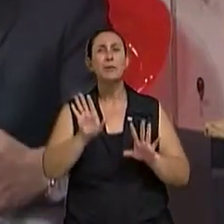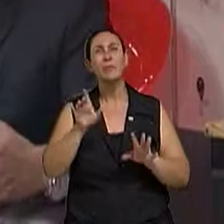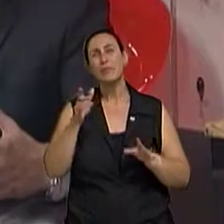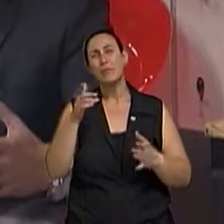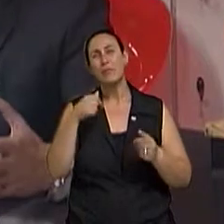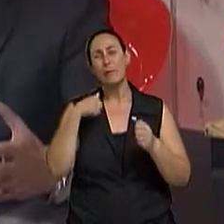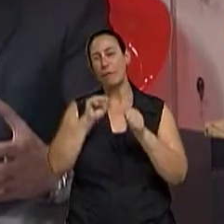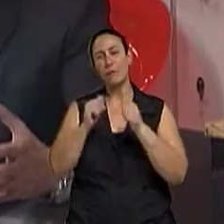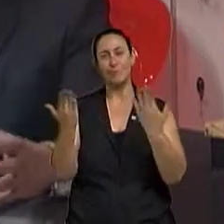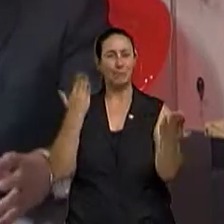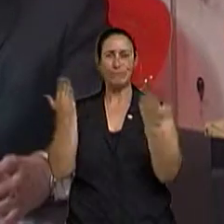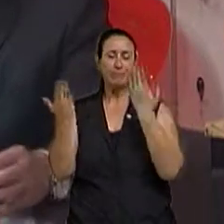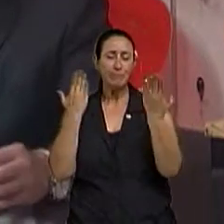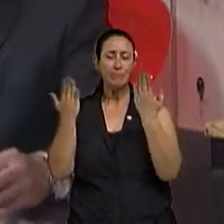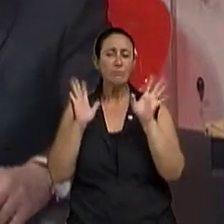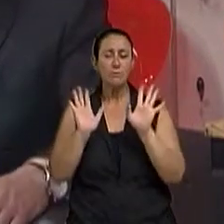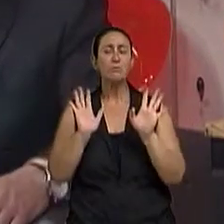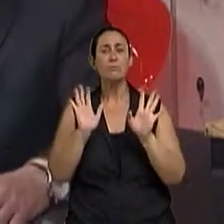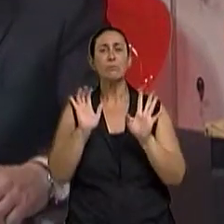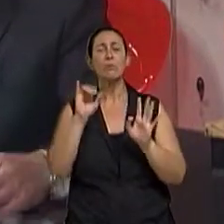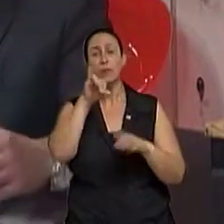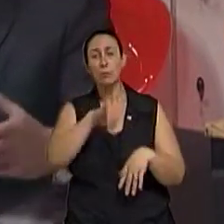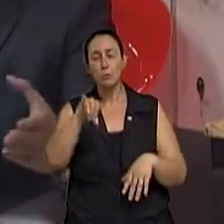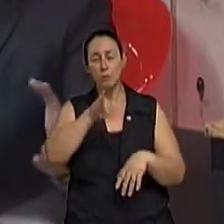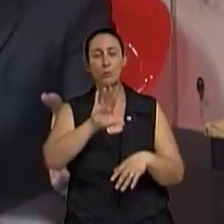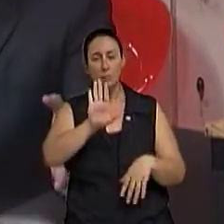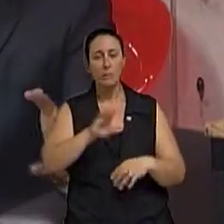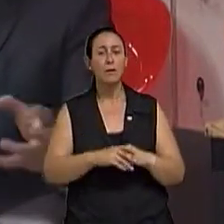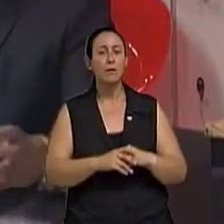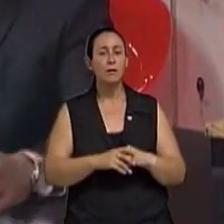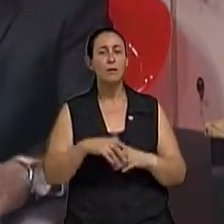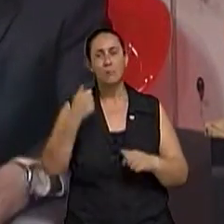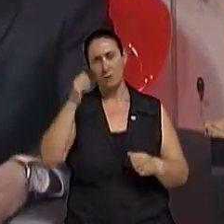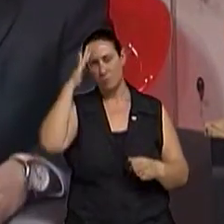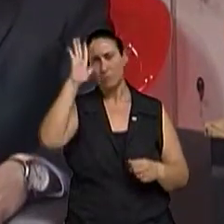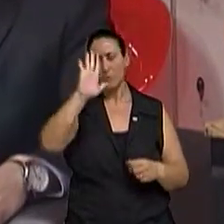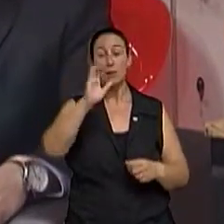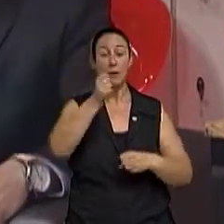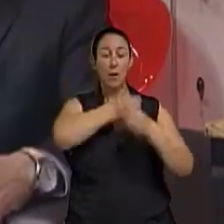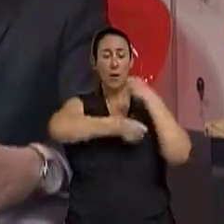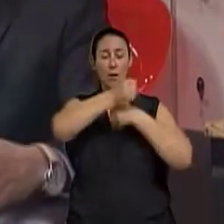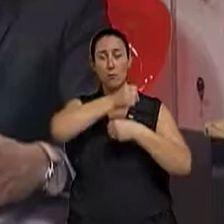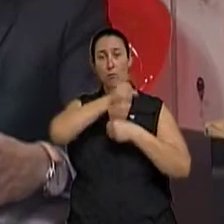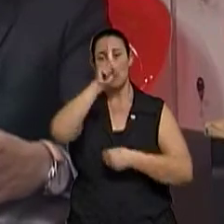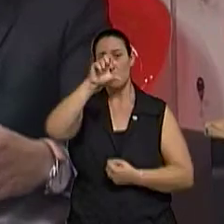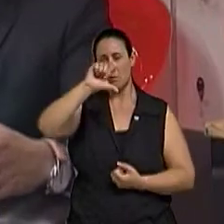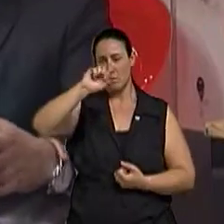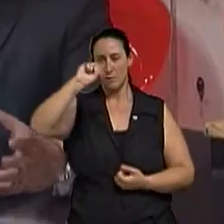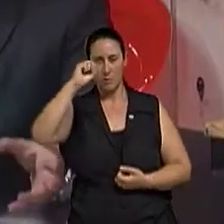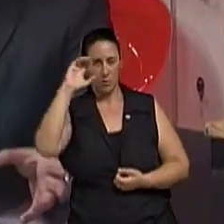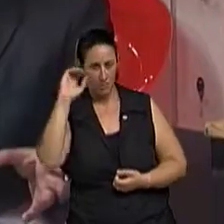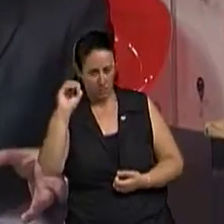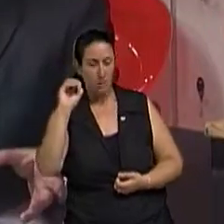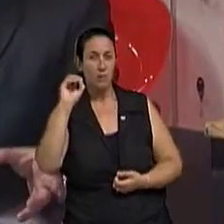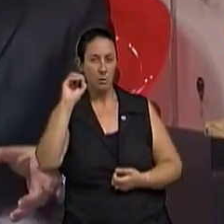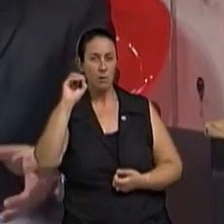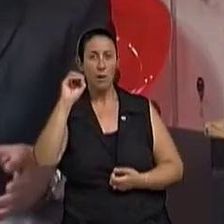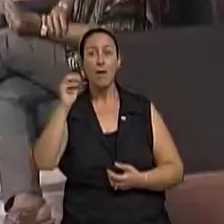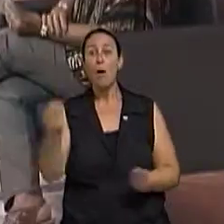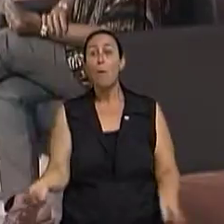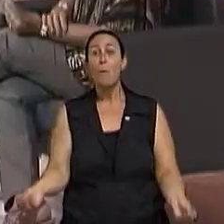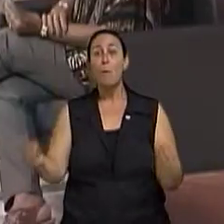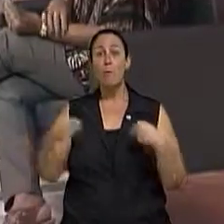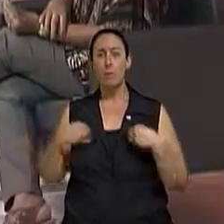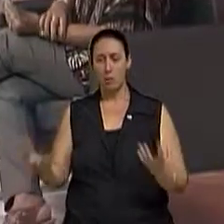analogia, diferente, mas analogia importante. Se nós imaginarmos que na década de 80, colocar implante de silicone era uma